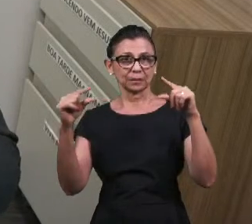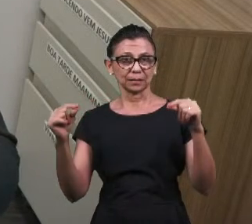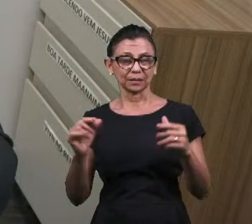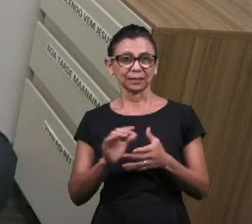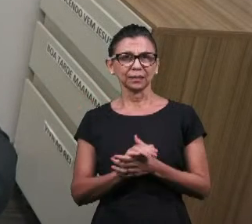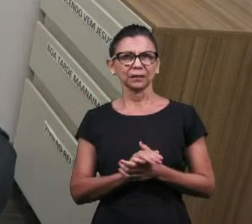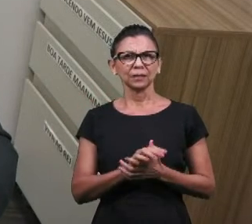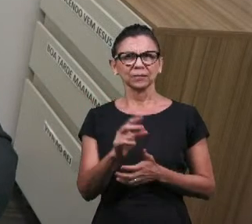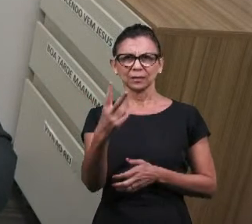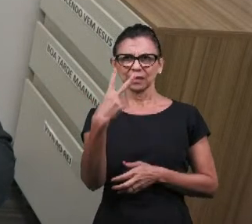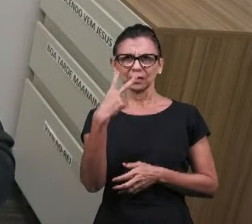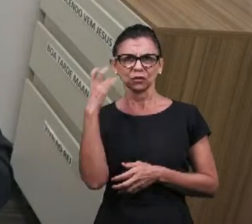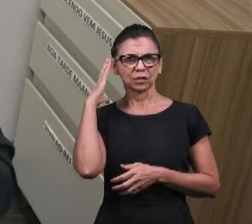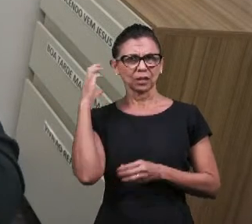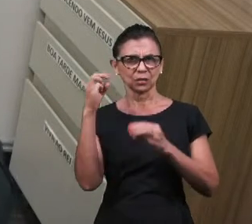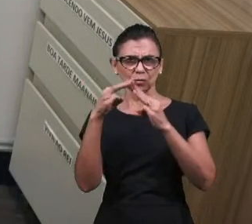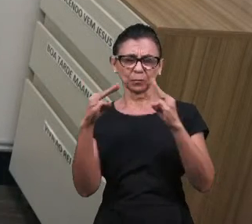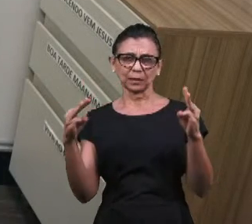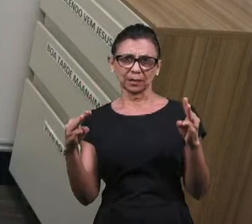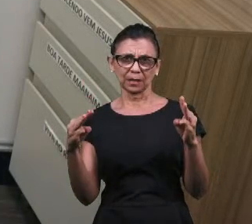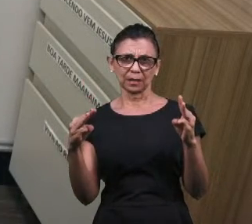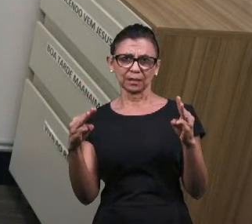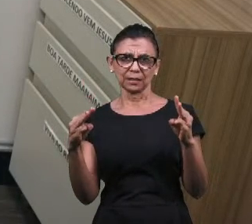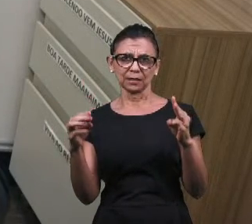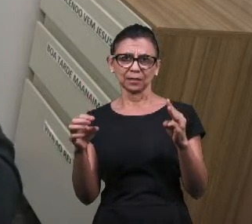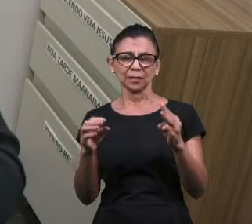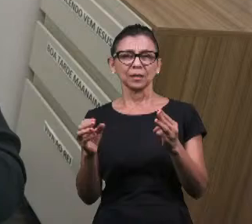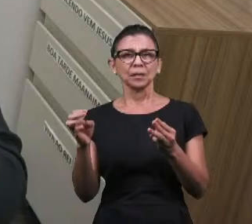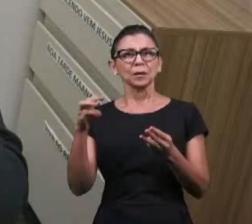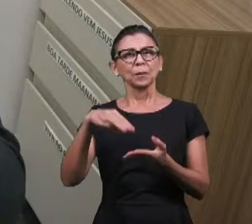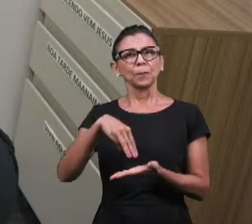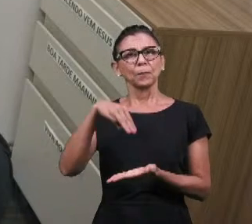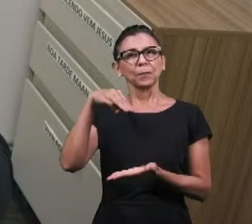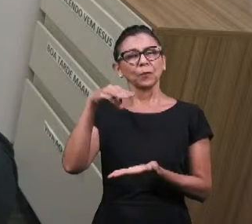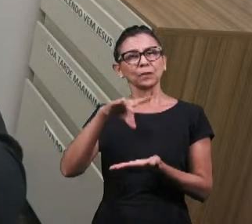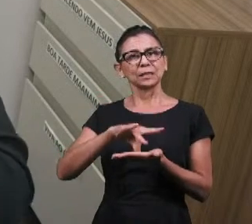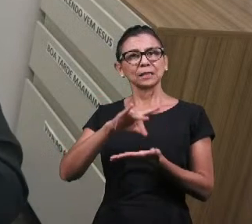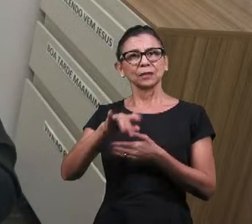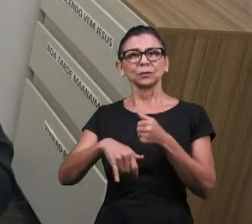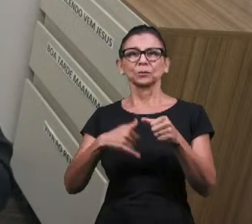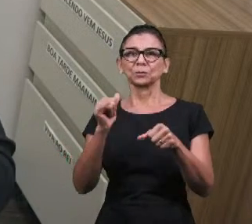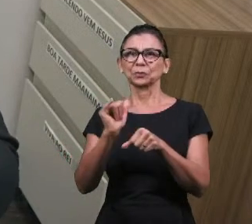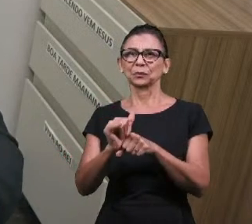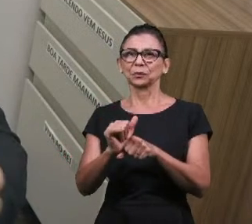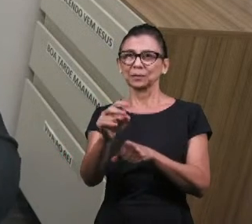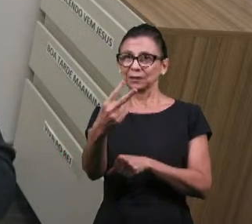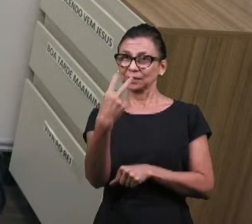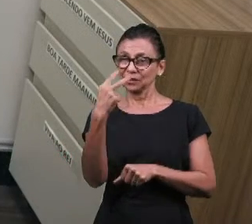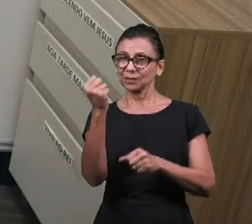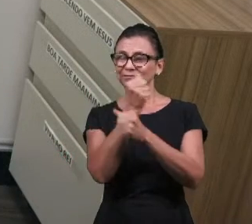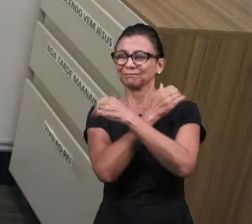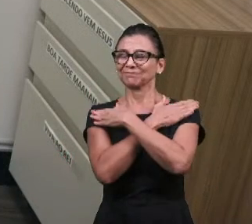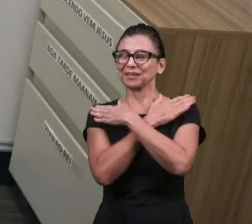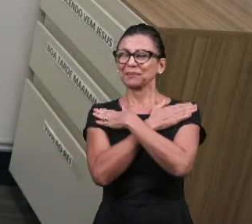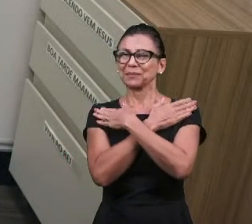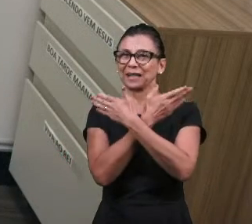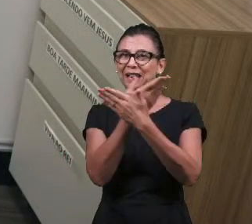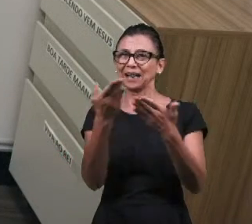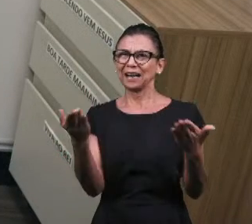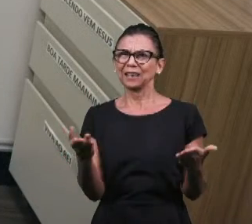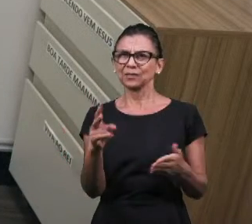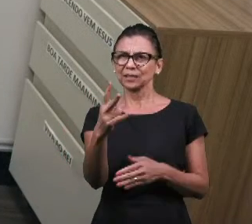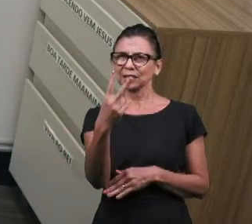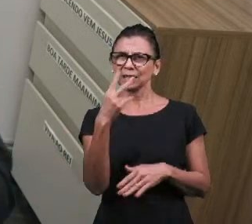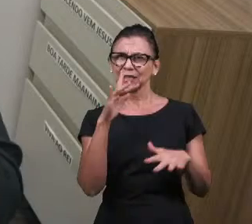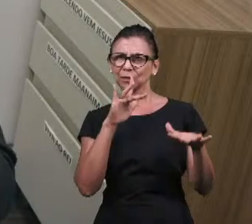Web Manaim, o nosso canal oficial na Igreja Cristã Maranata, no YouTube, aquele abraço a você que nos acompanha pelas nossas